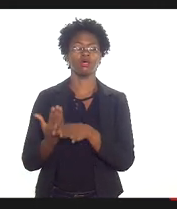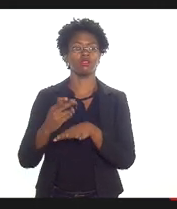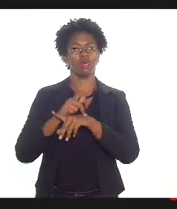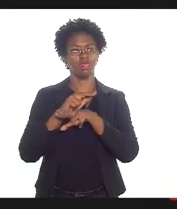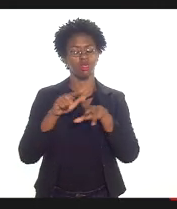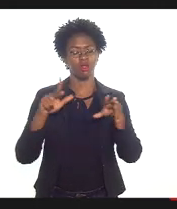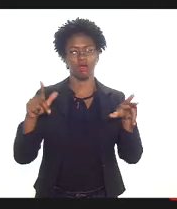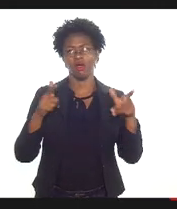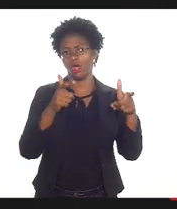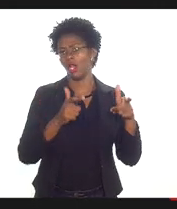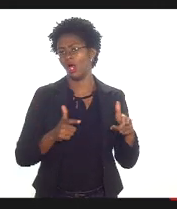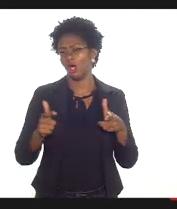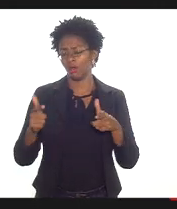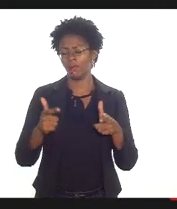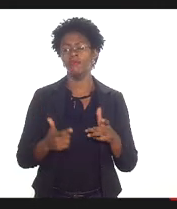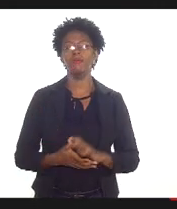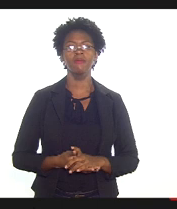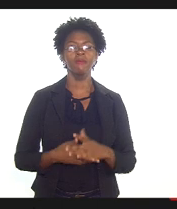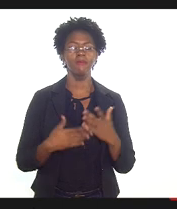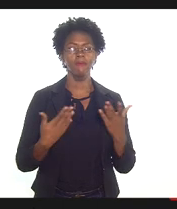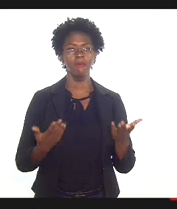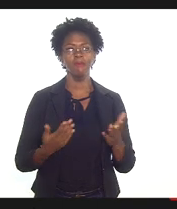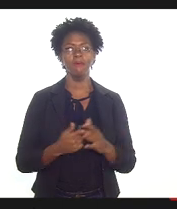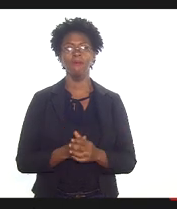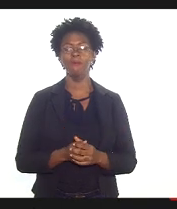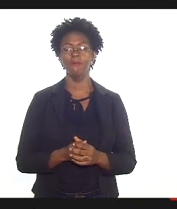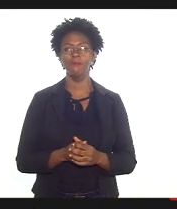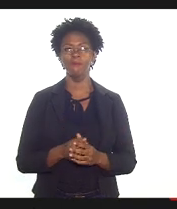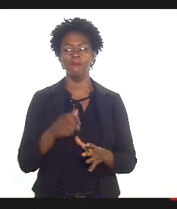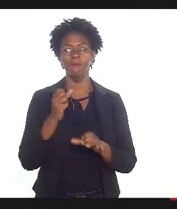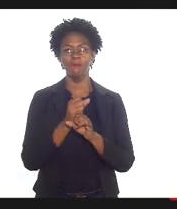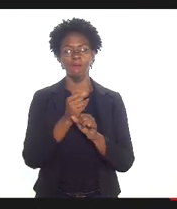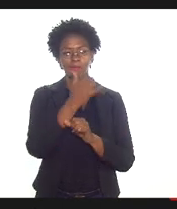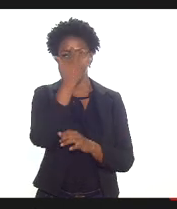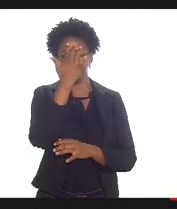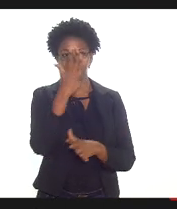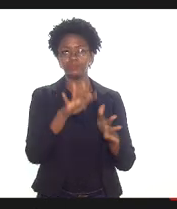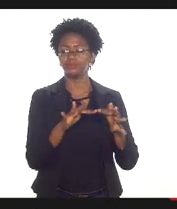diversas plataformas. Numa conta fácil,